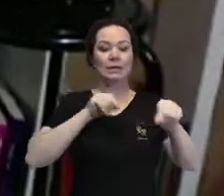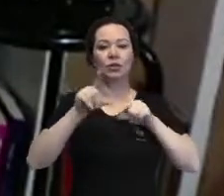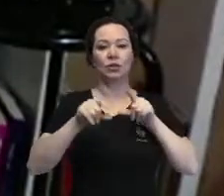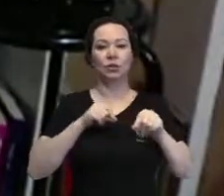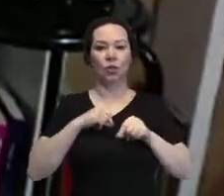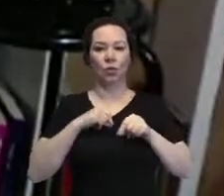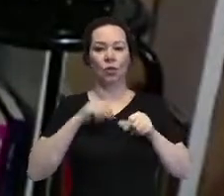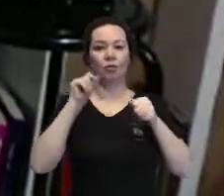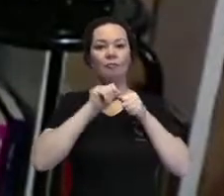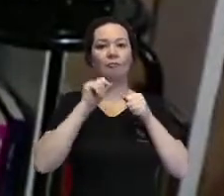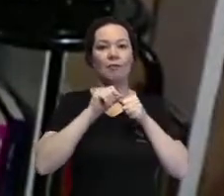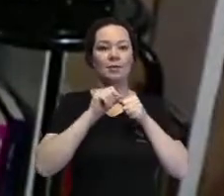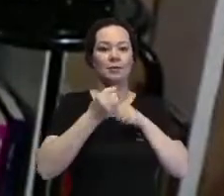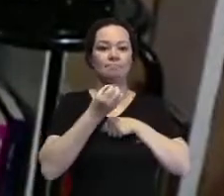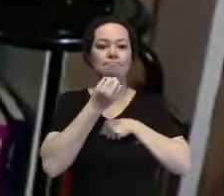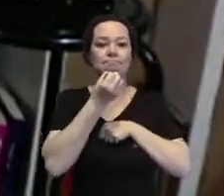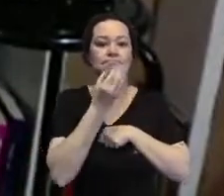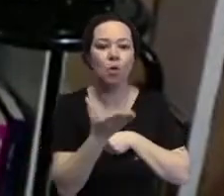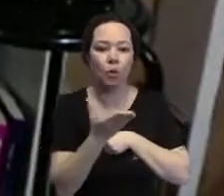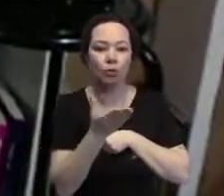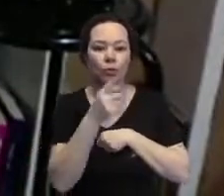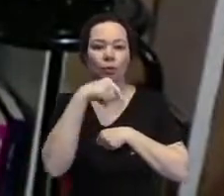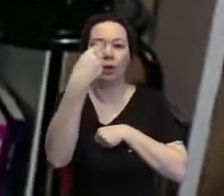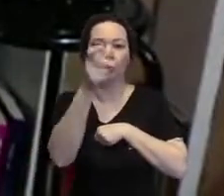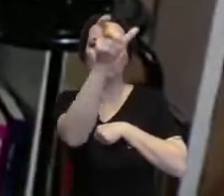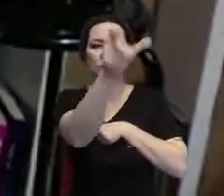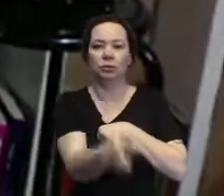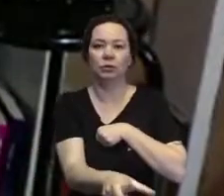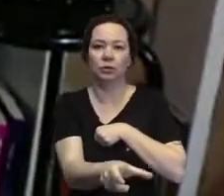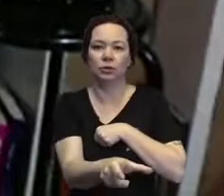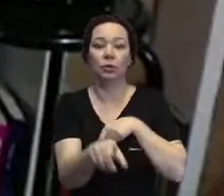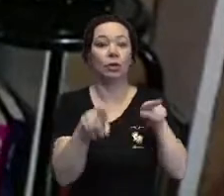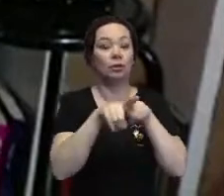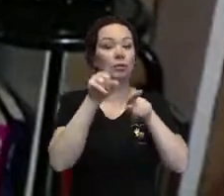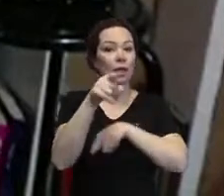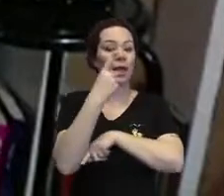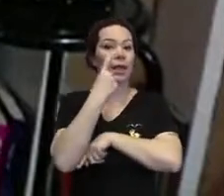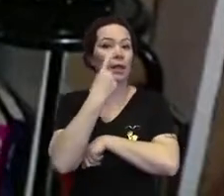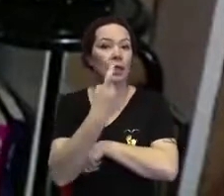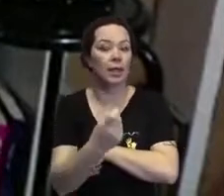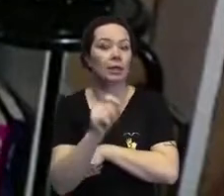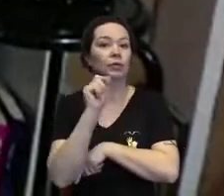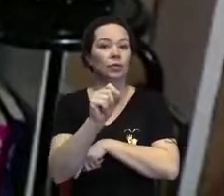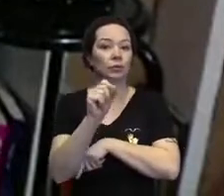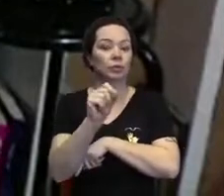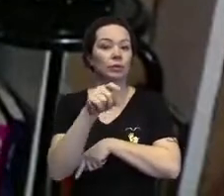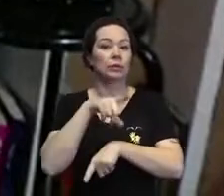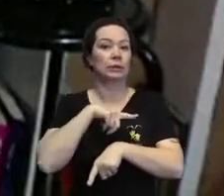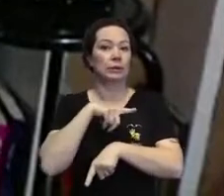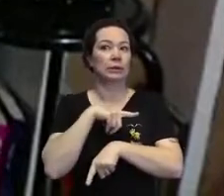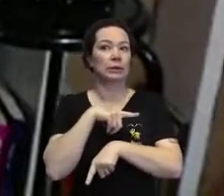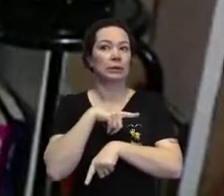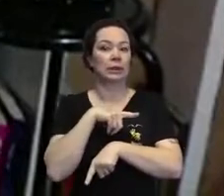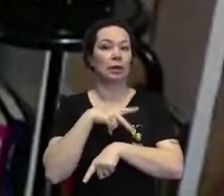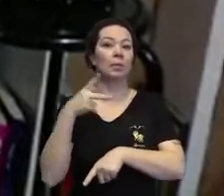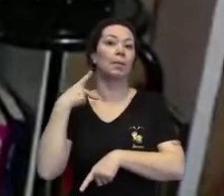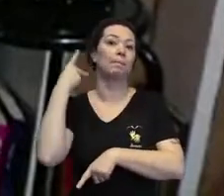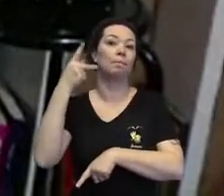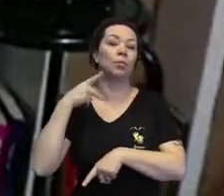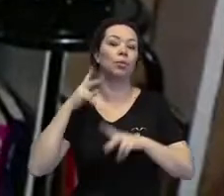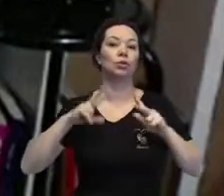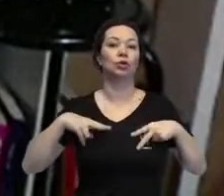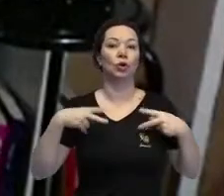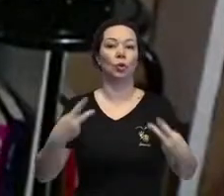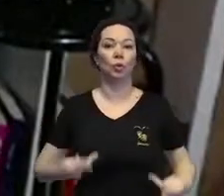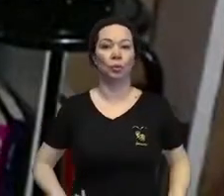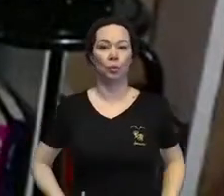o outro o tempo todo. E aí é interessante que nós temos uma política humana que